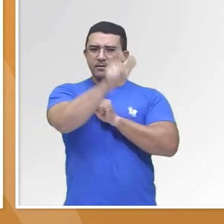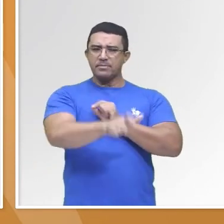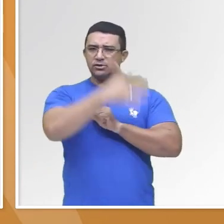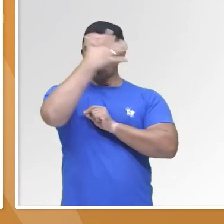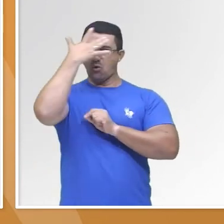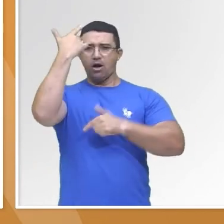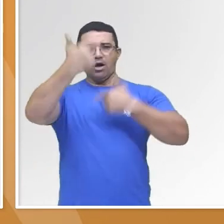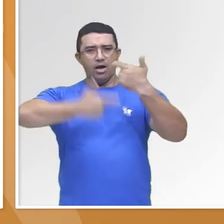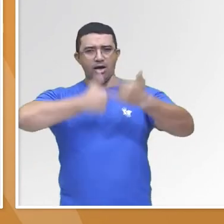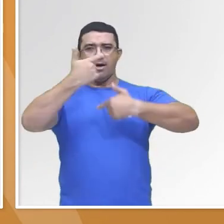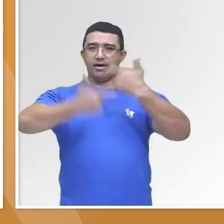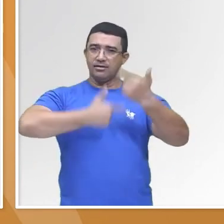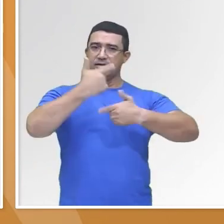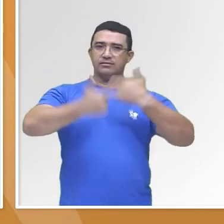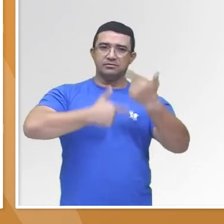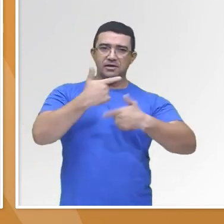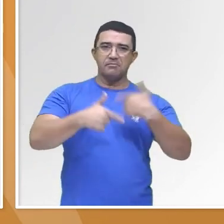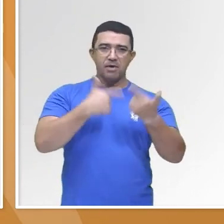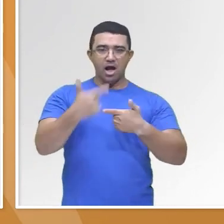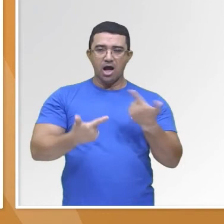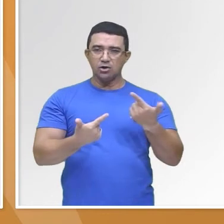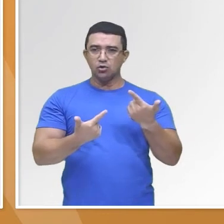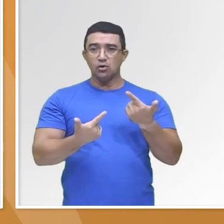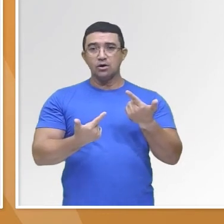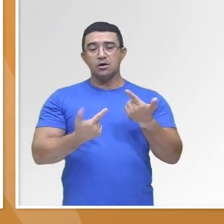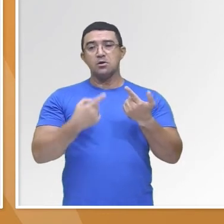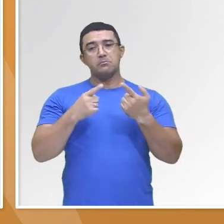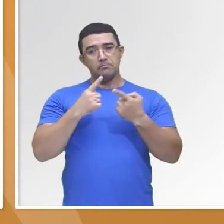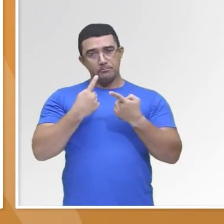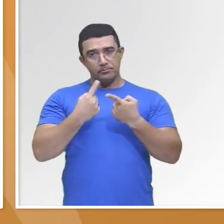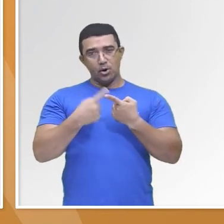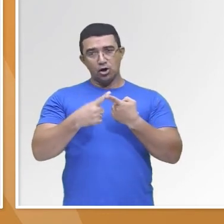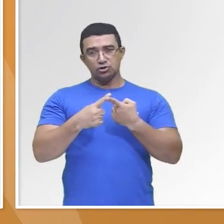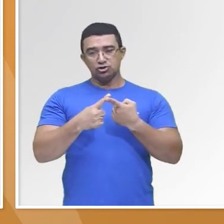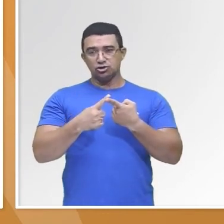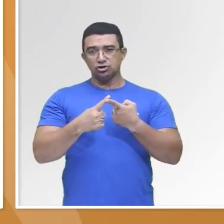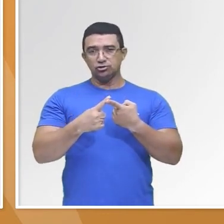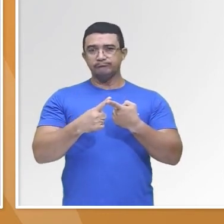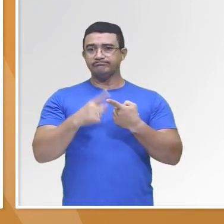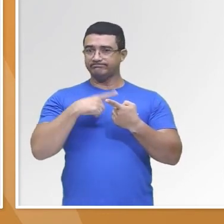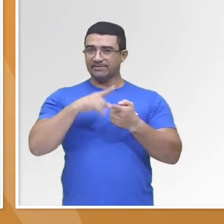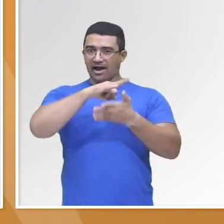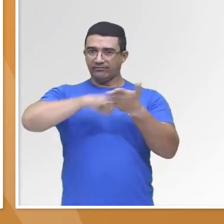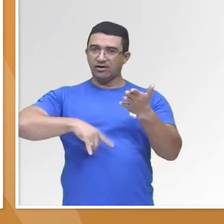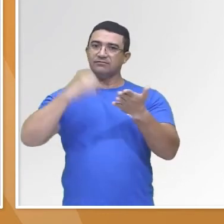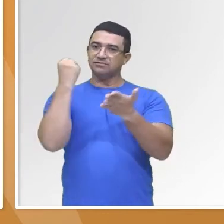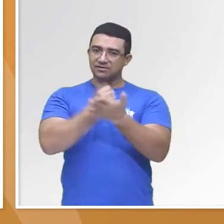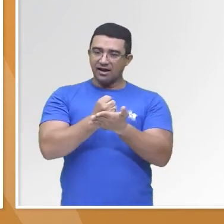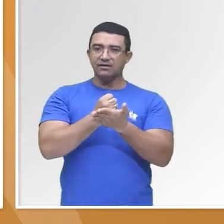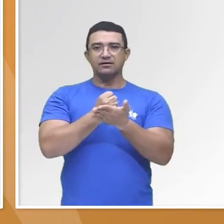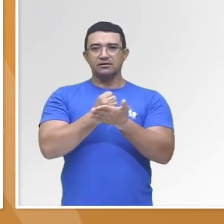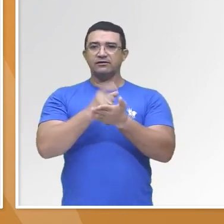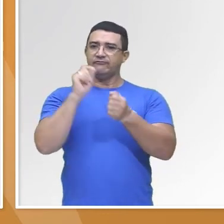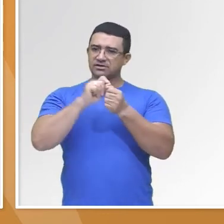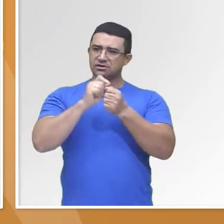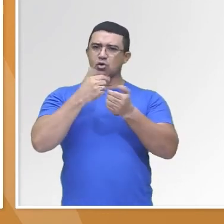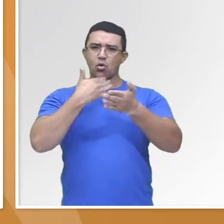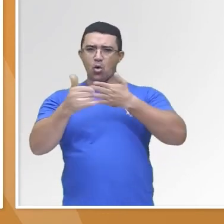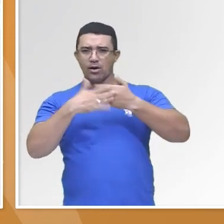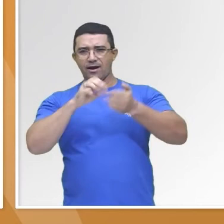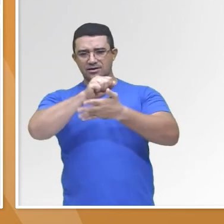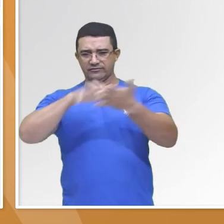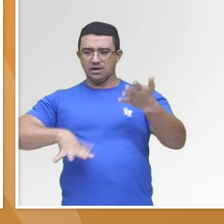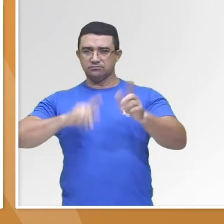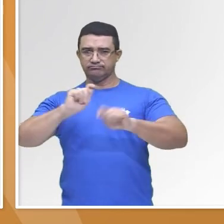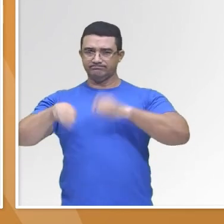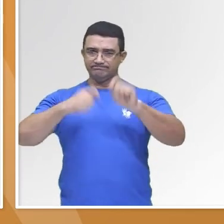né, pode ser de caráter temporário ou permanente, exercendo qualquer atividade econômica, tá? Já